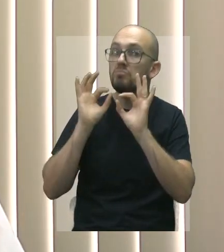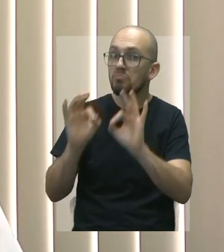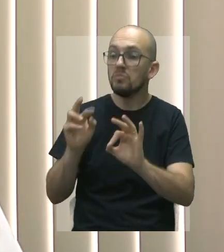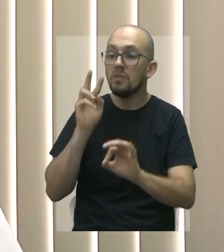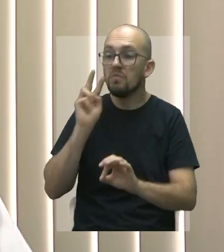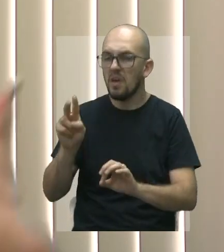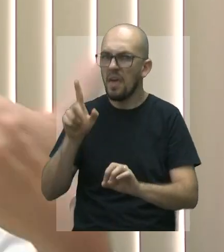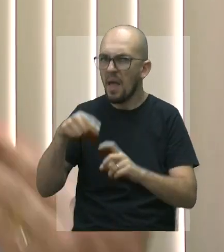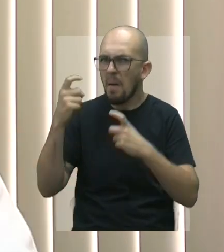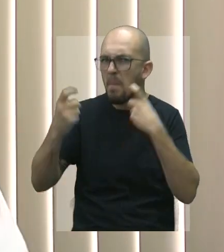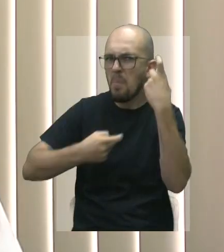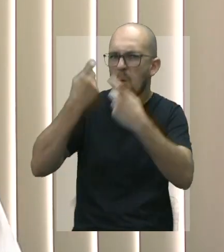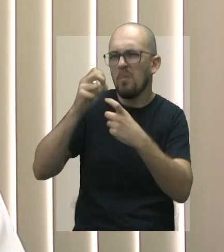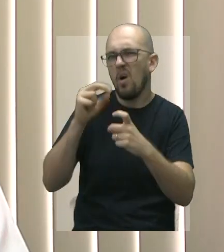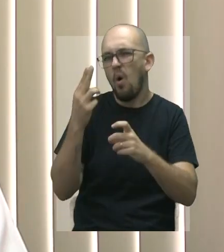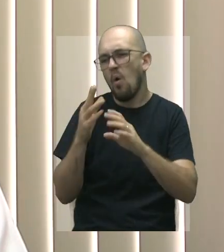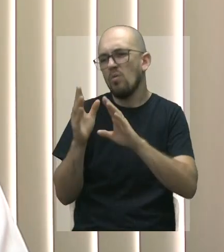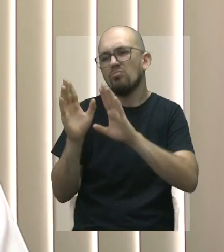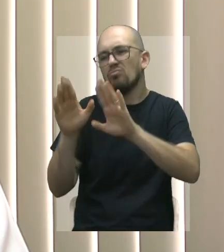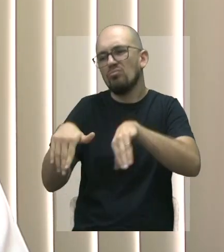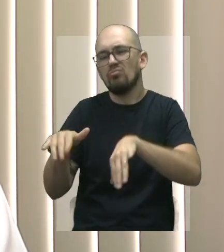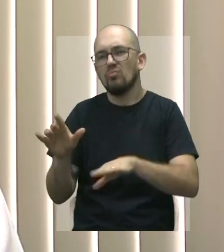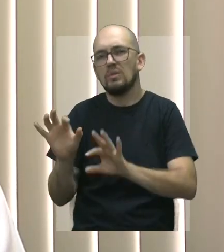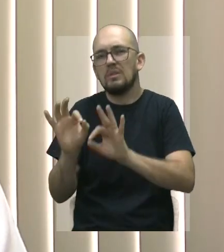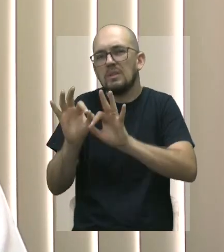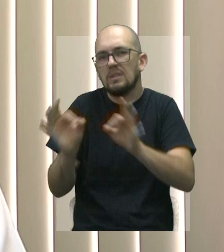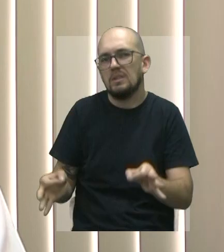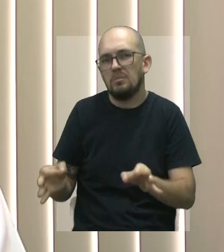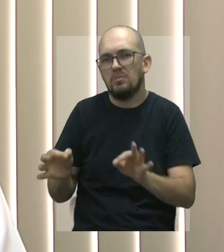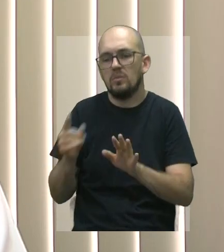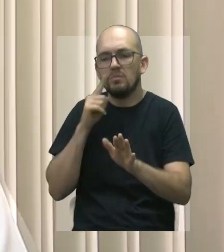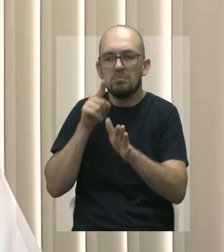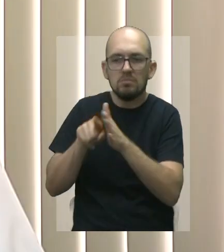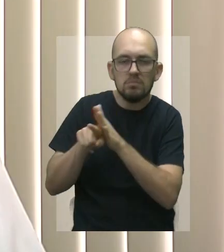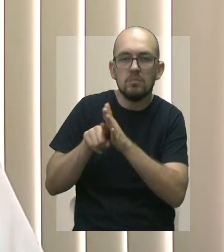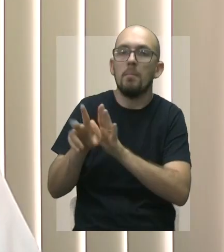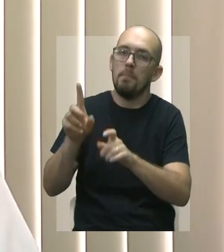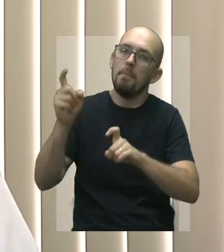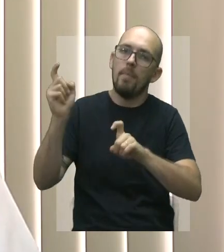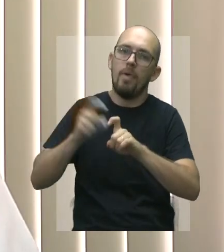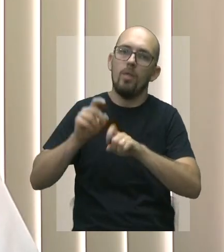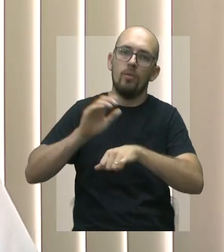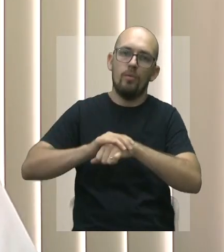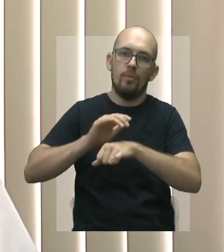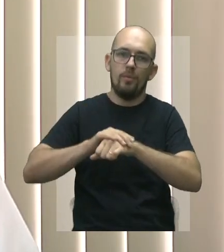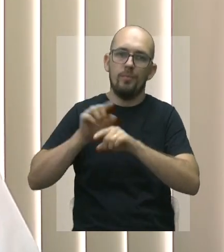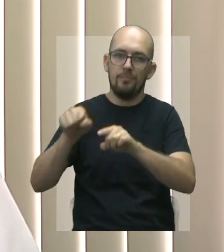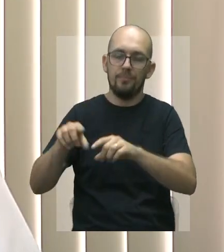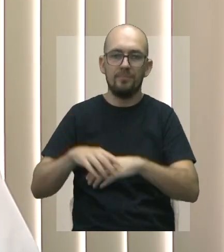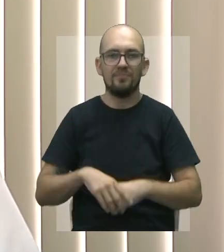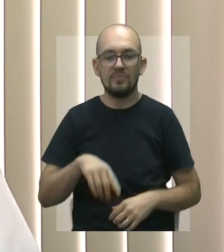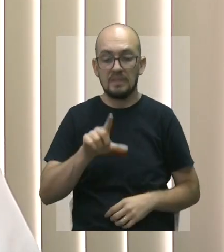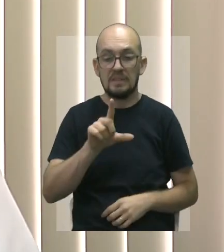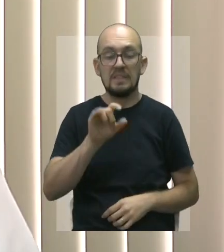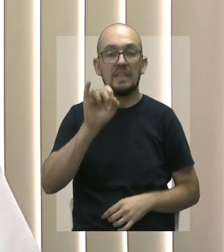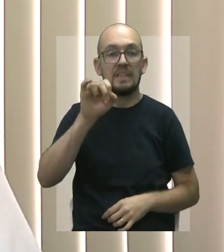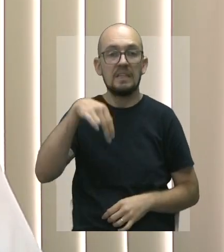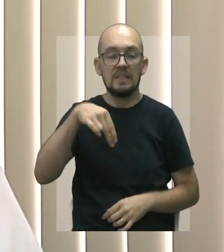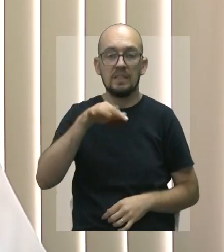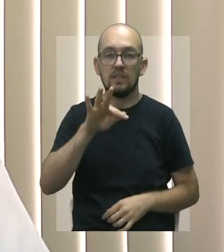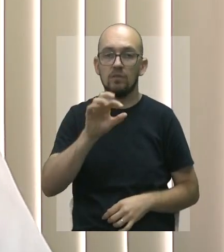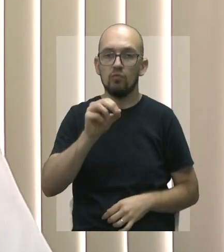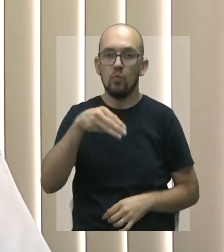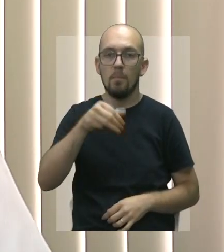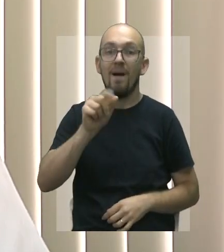com esse linfonodo e quando encaminhar para um serviço de referência para investigação. O linfoma é responsável por 15%